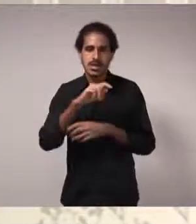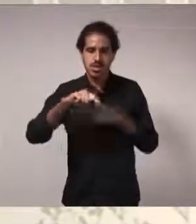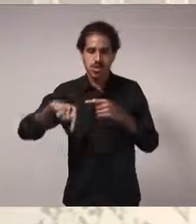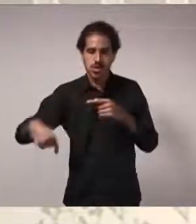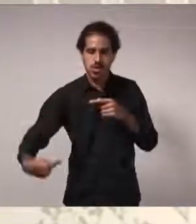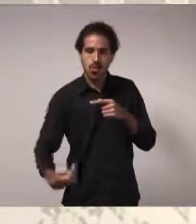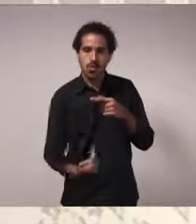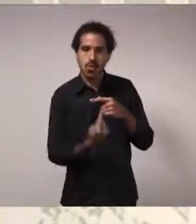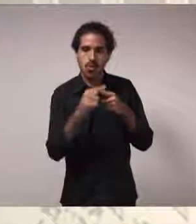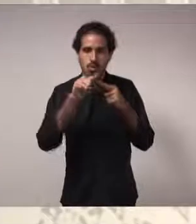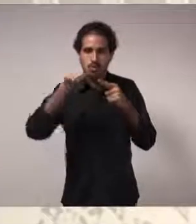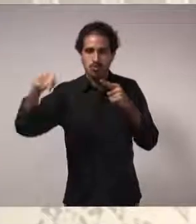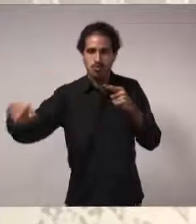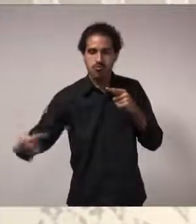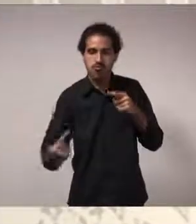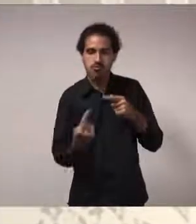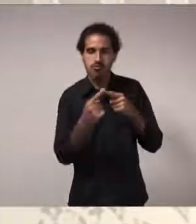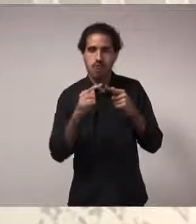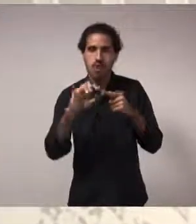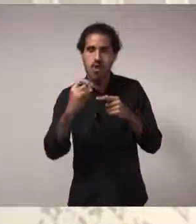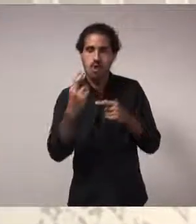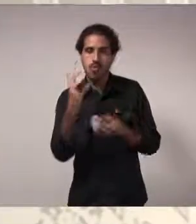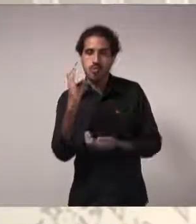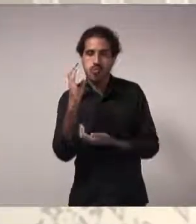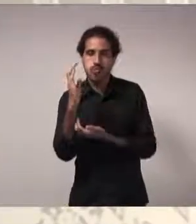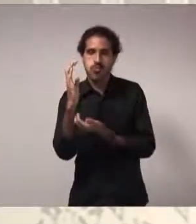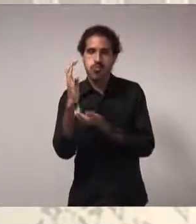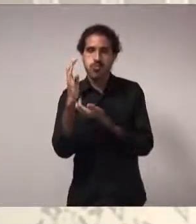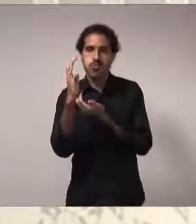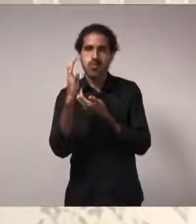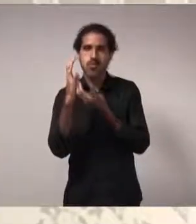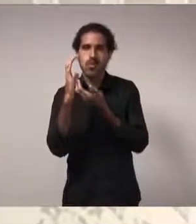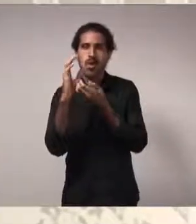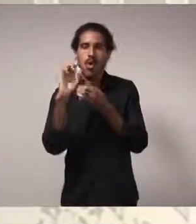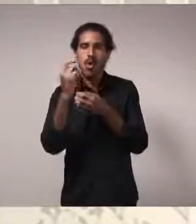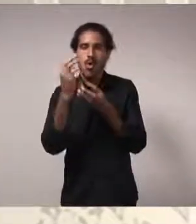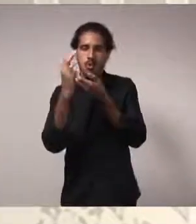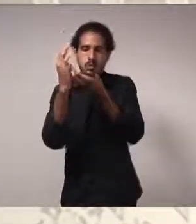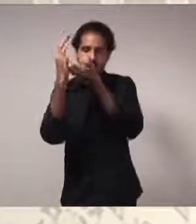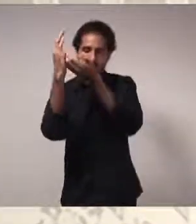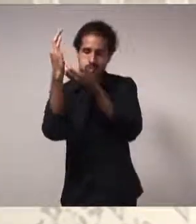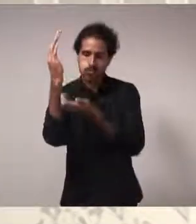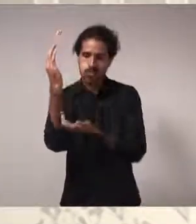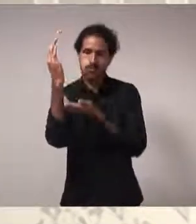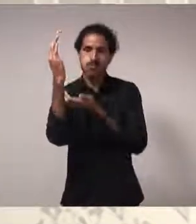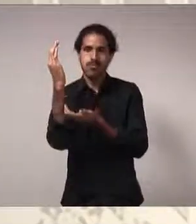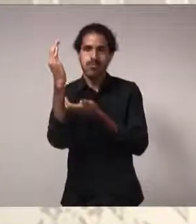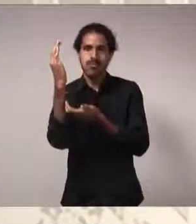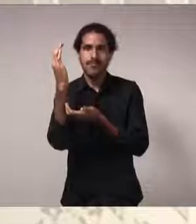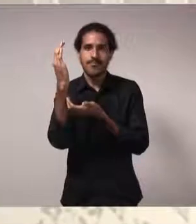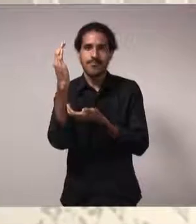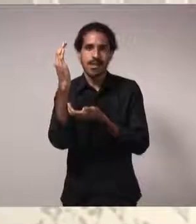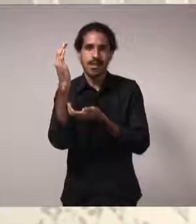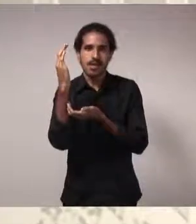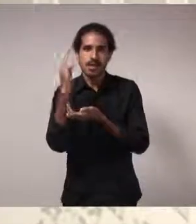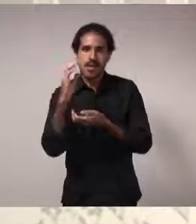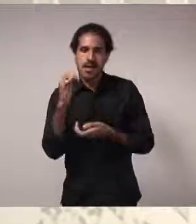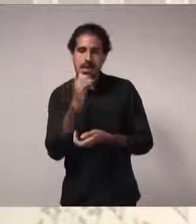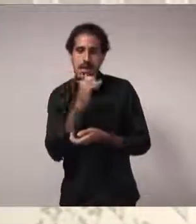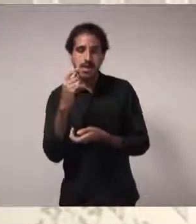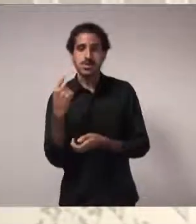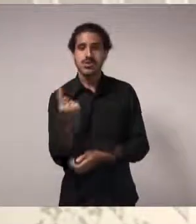condições, ou quando eles estão subindo vazios, ou quando estão descendo cheios, em que há uma frenagem mais